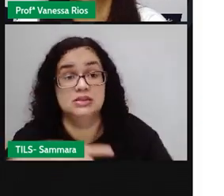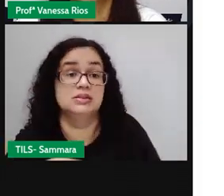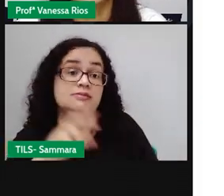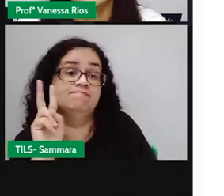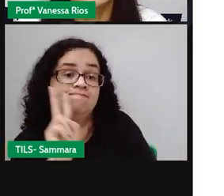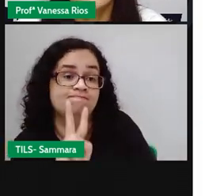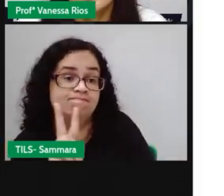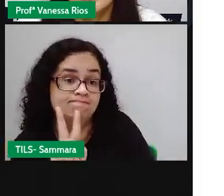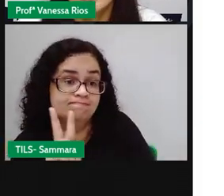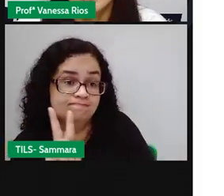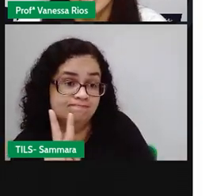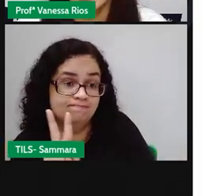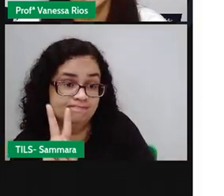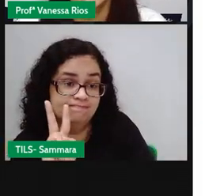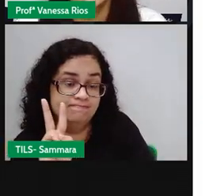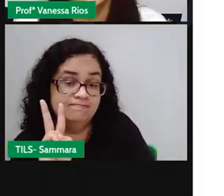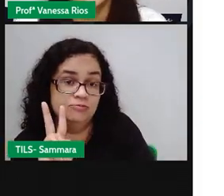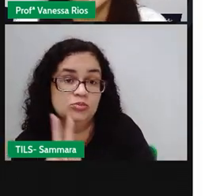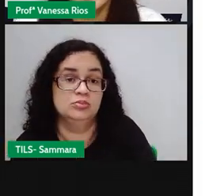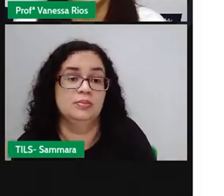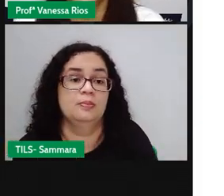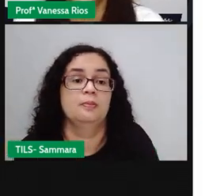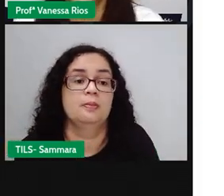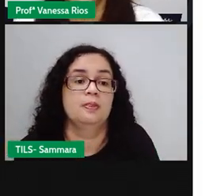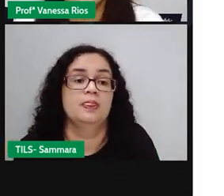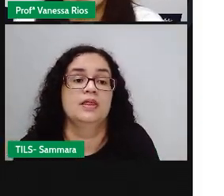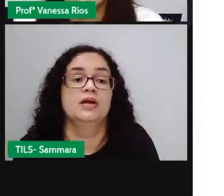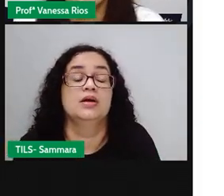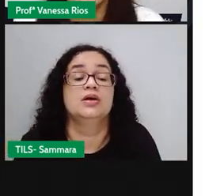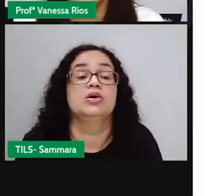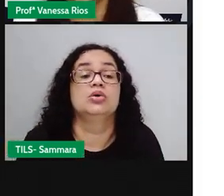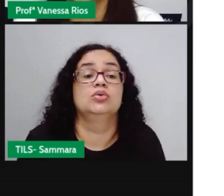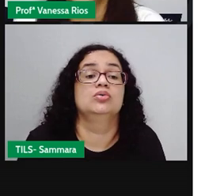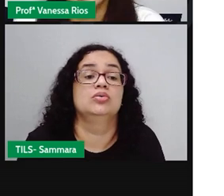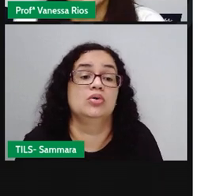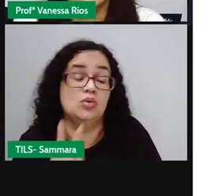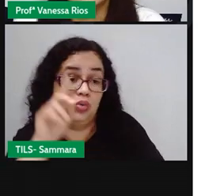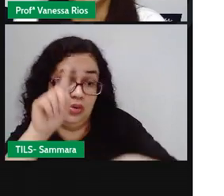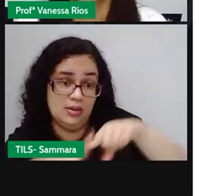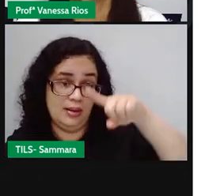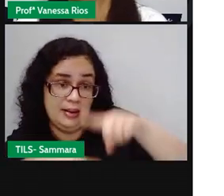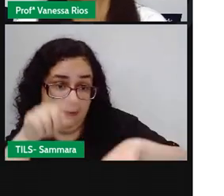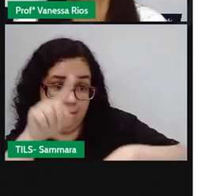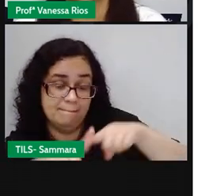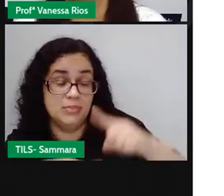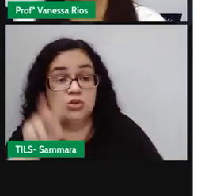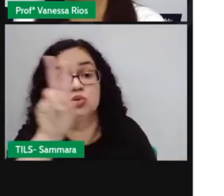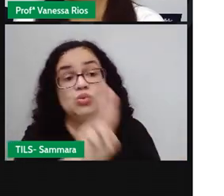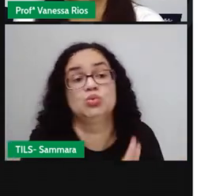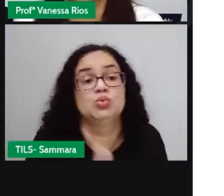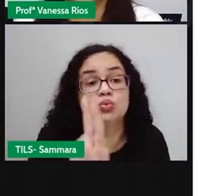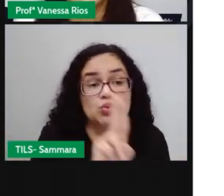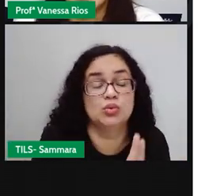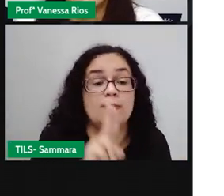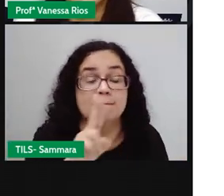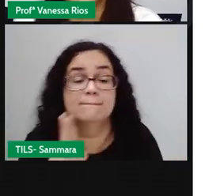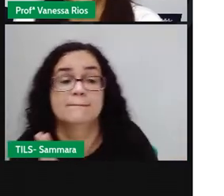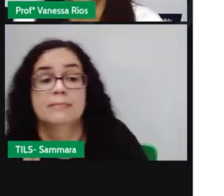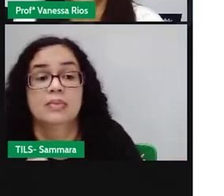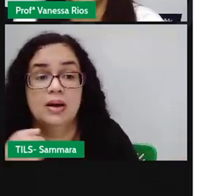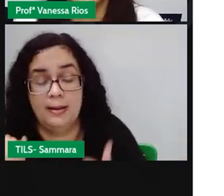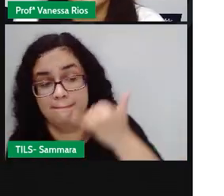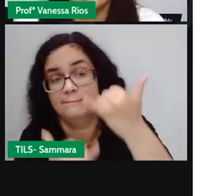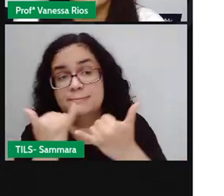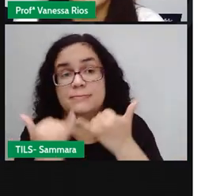oferecer segurança. Né? É um instrumento, é um objeto que vai ser utilizado ali para brincar, para